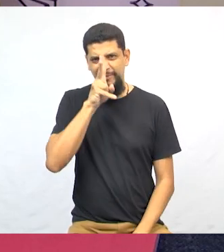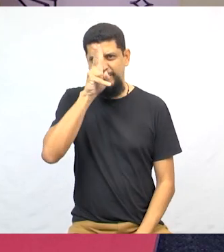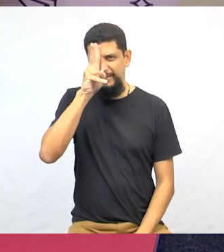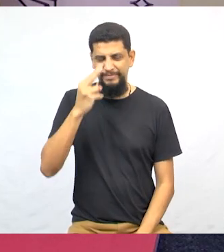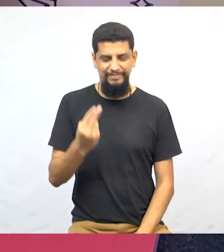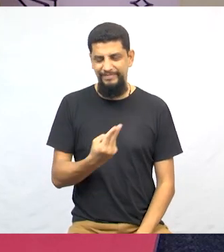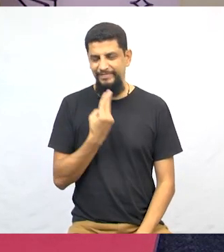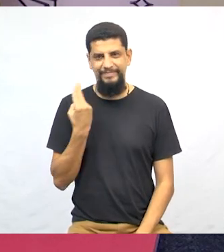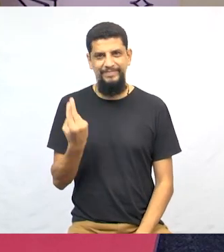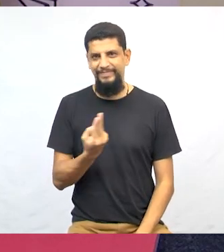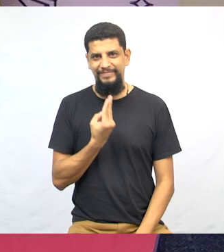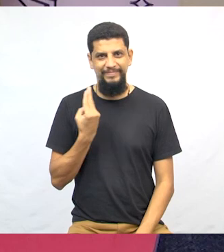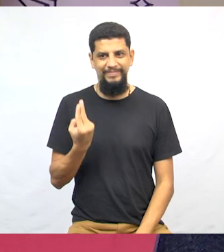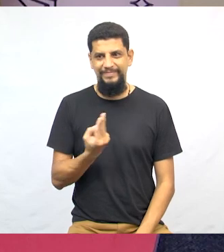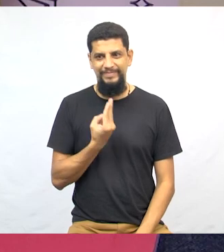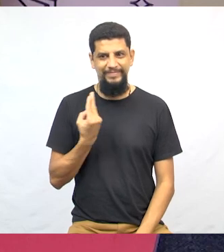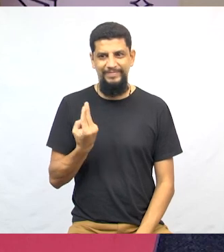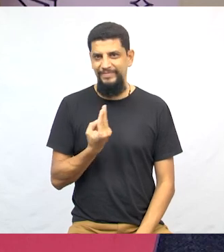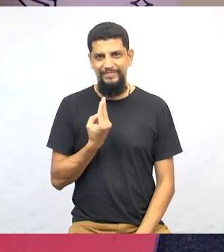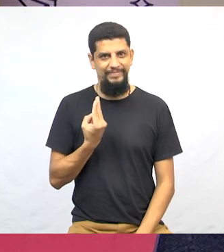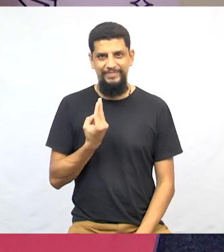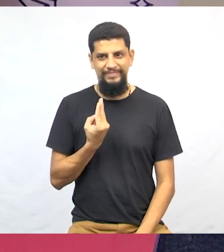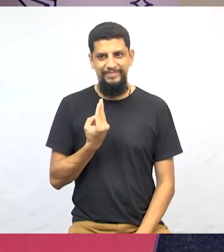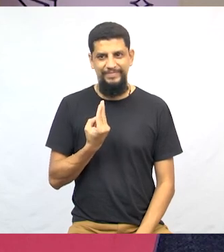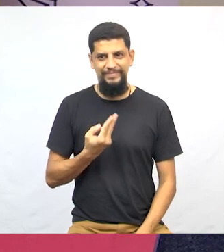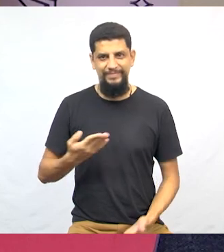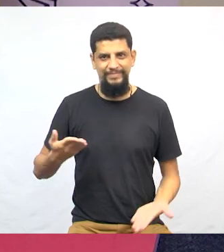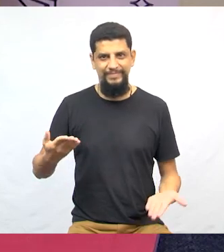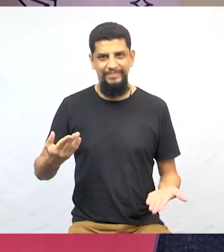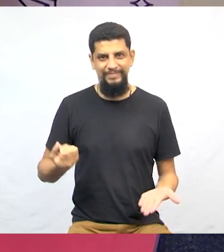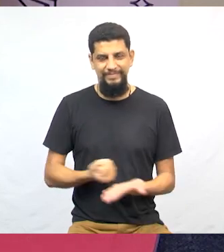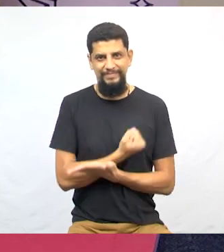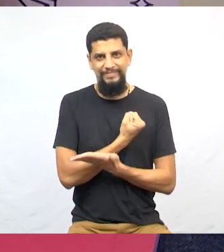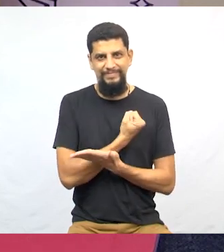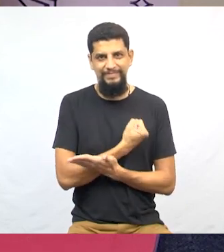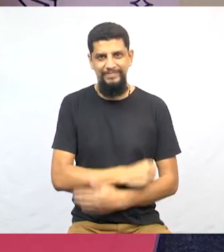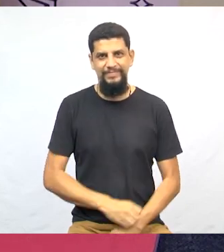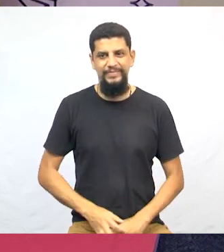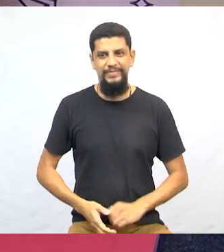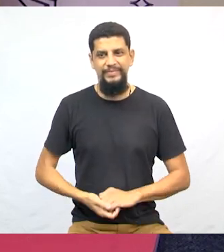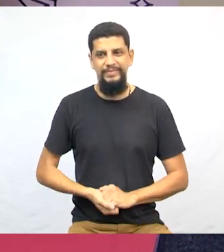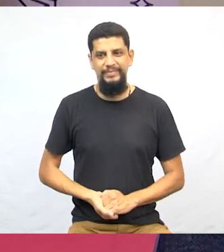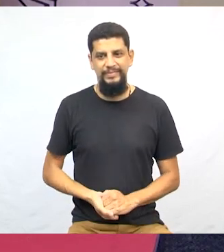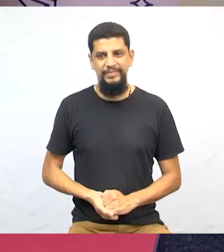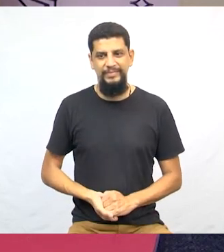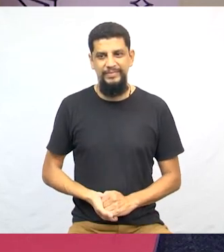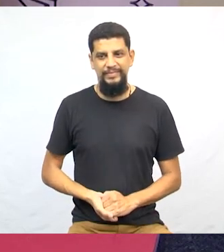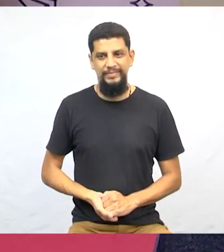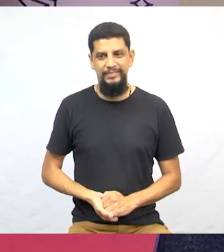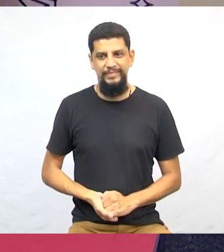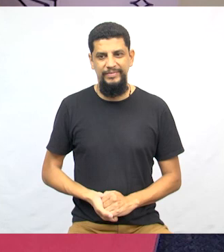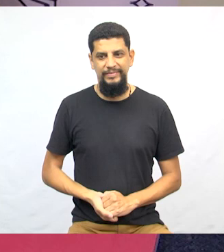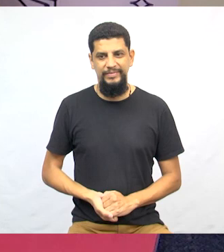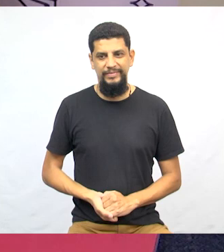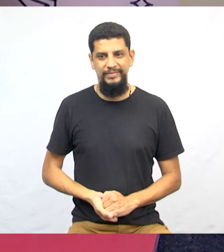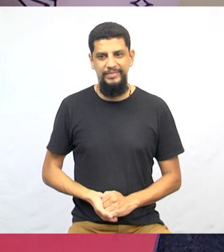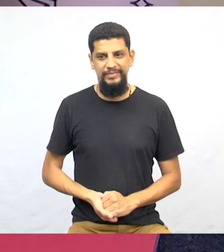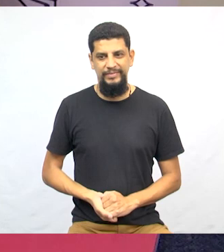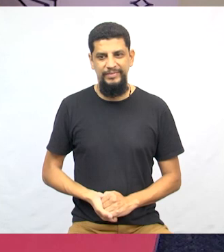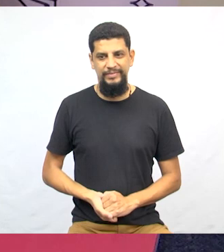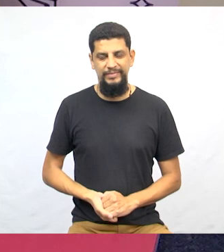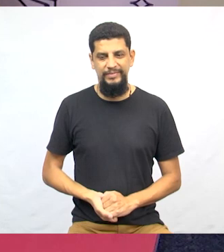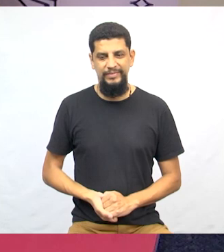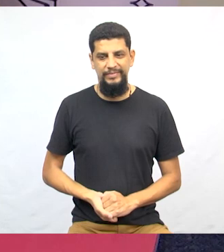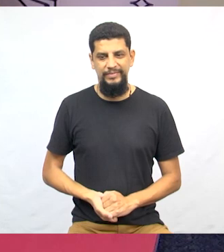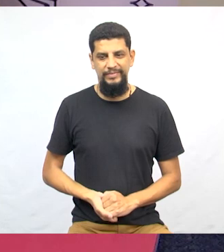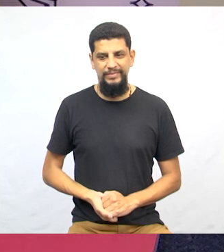Muito forte, professora Márcia. Não deu. Perdi a chance de ganhar. Tá, vou tentar jogar. Agora se ela errar,